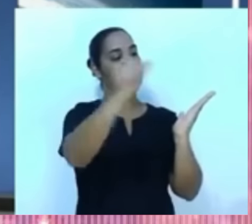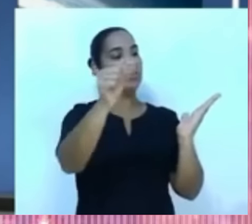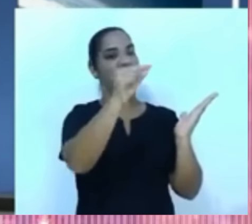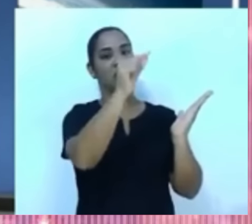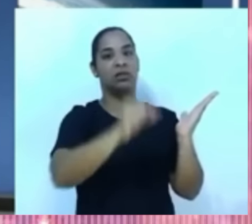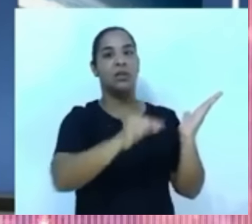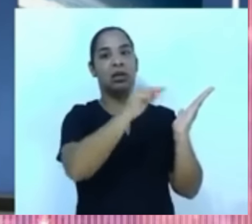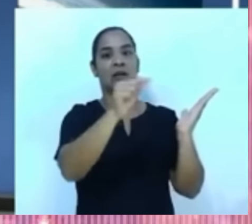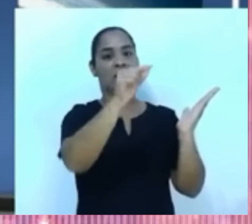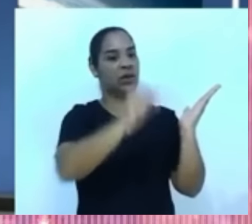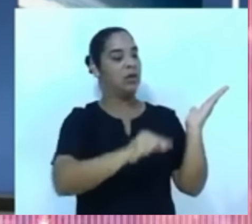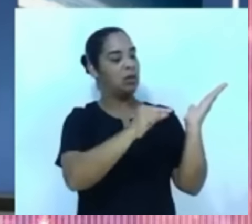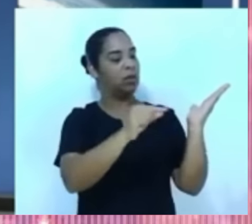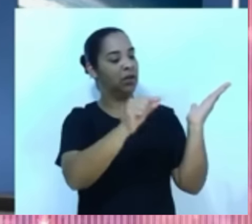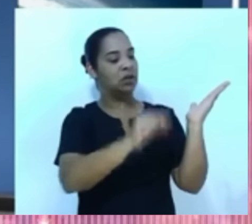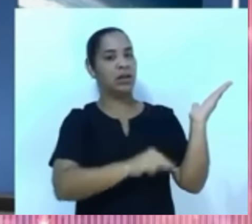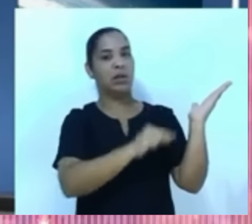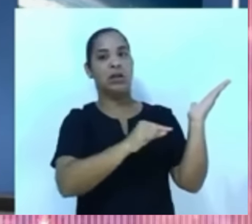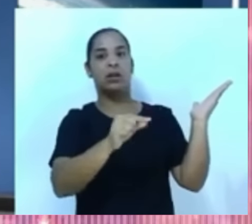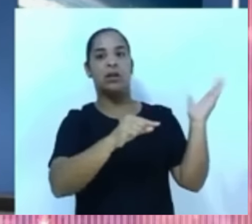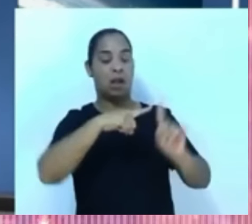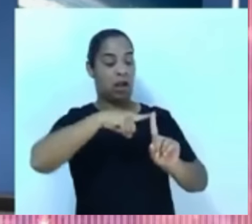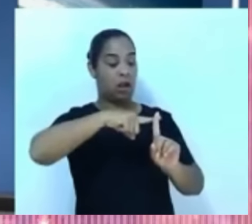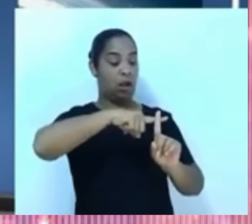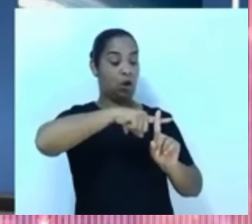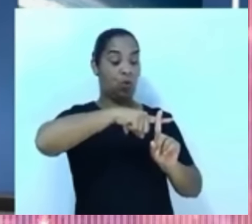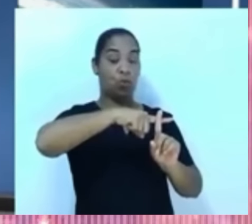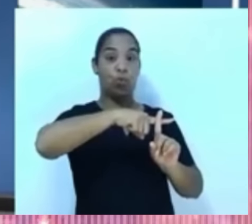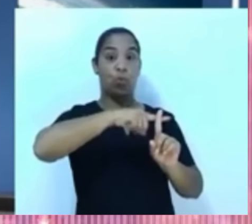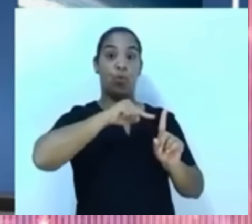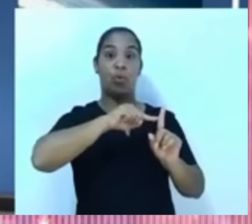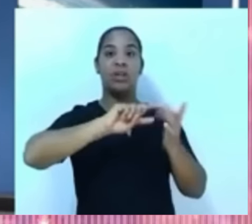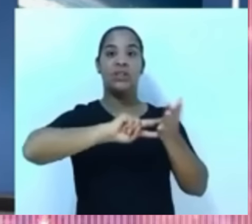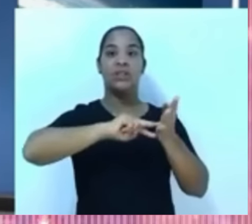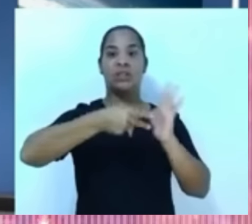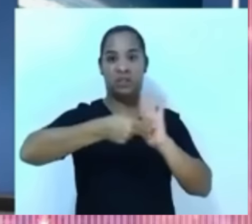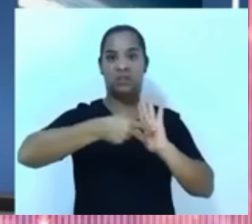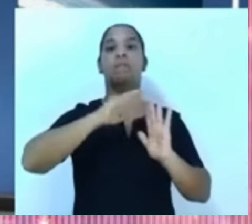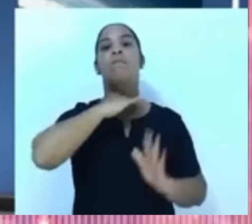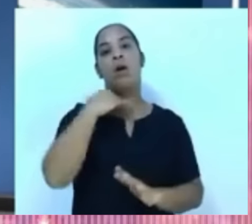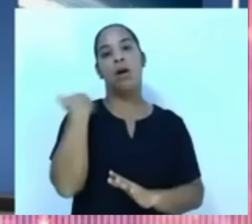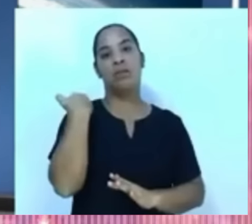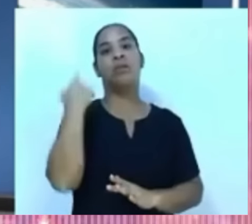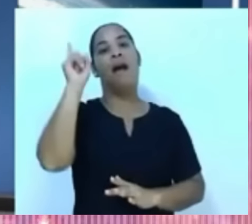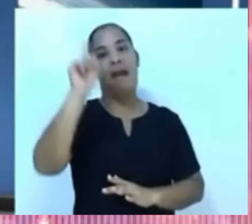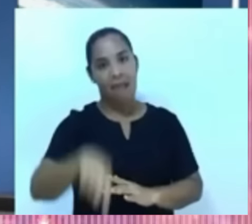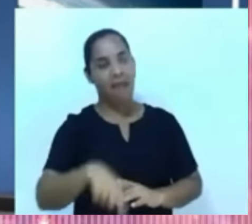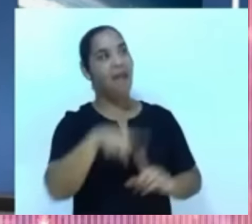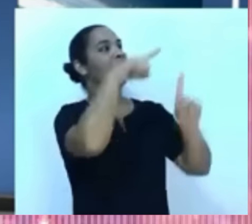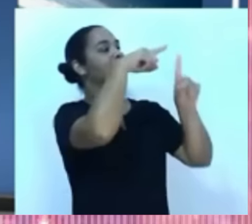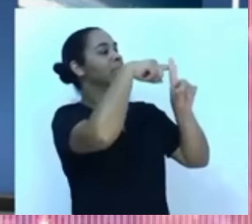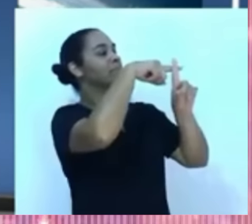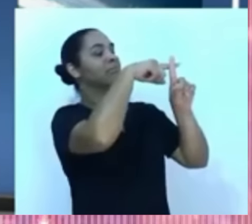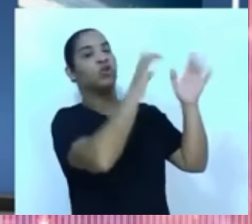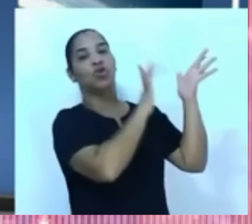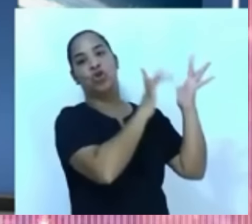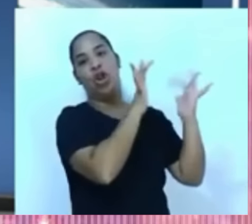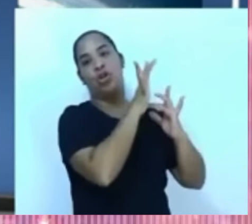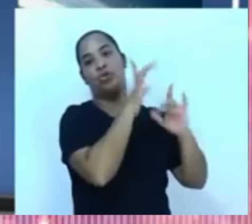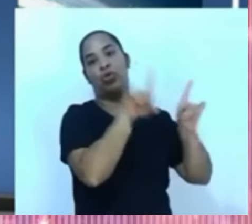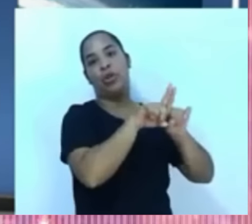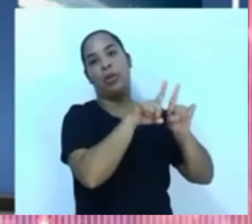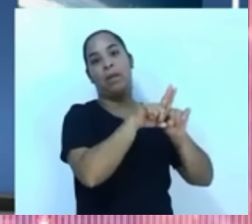morrer a cruz que a humanidade matou Jesus e o autor que era